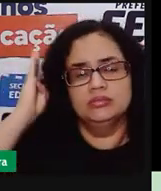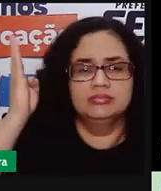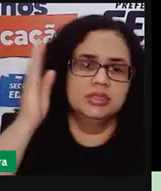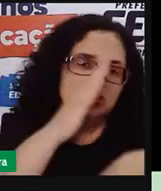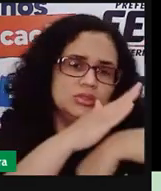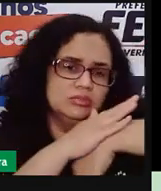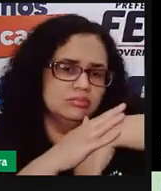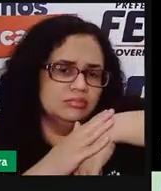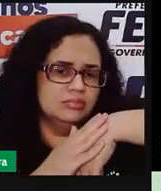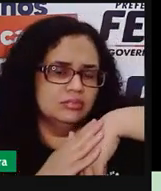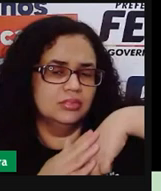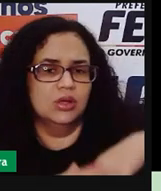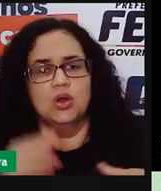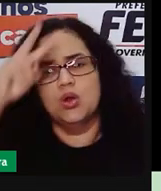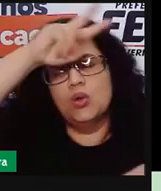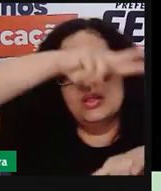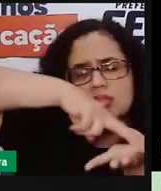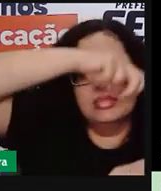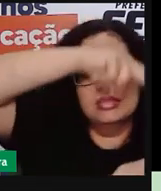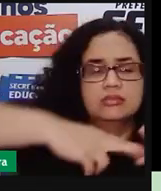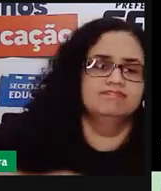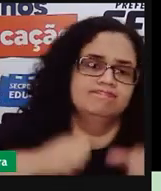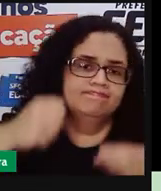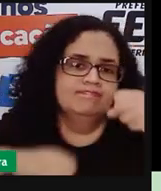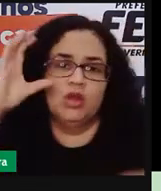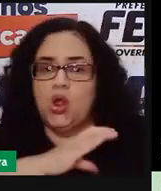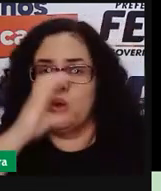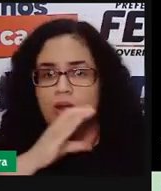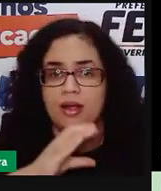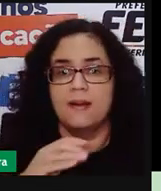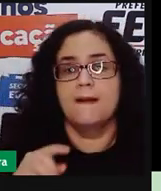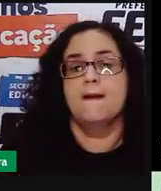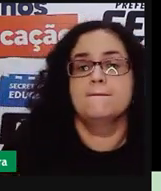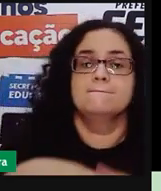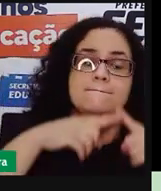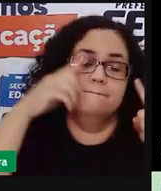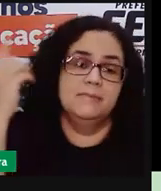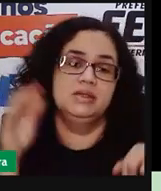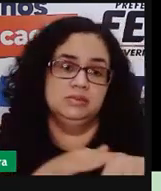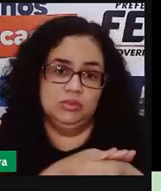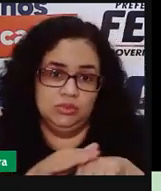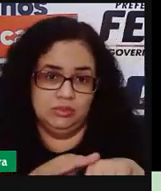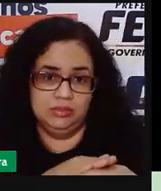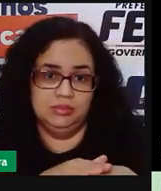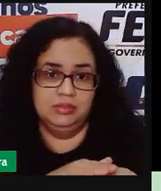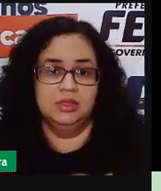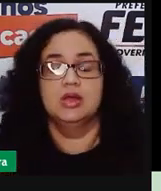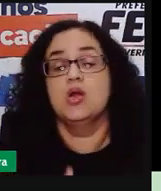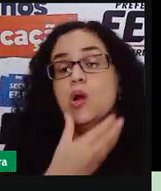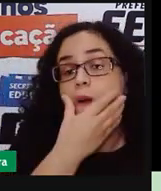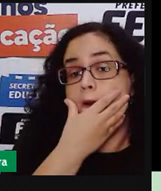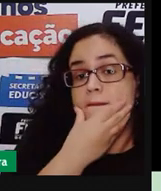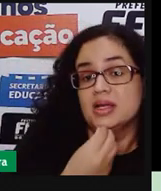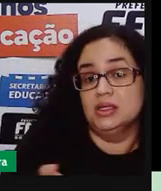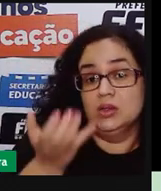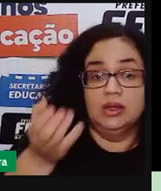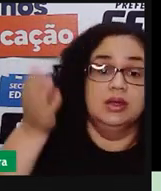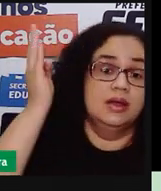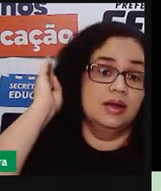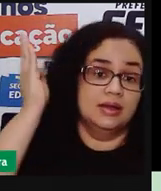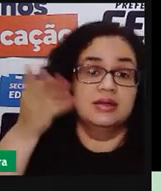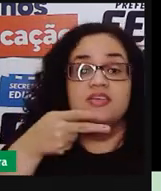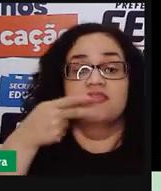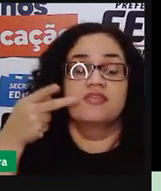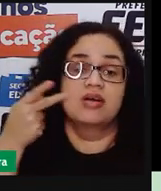conversar. O menino quer um burrinho que saiba dizer o nome dos rios, das montanhas, das